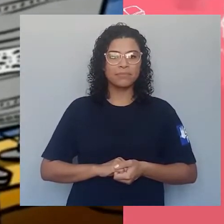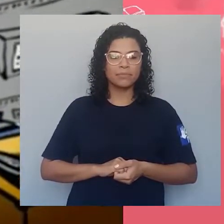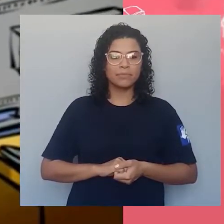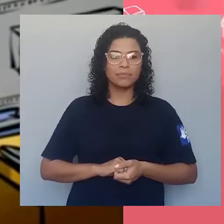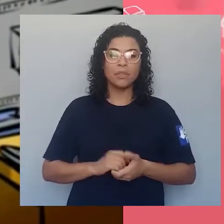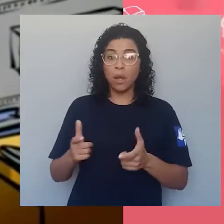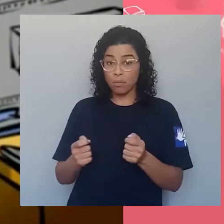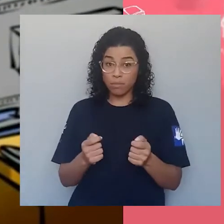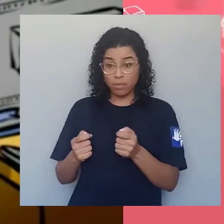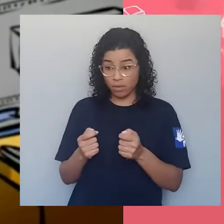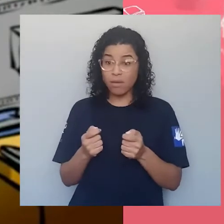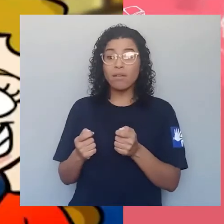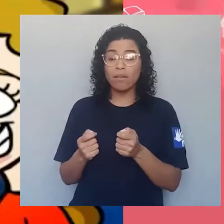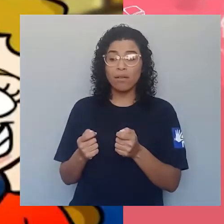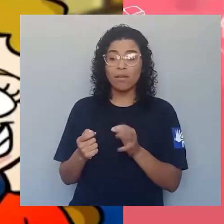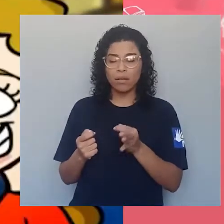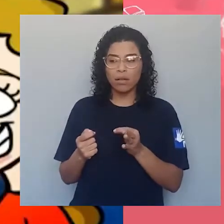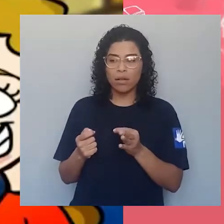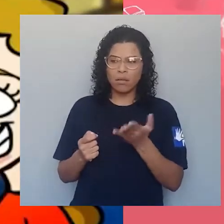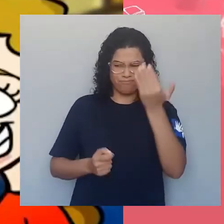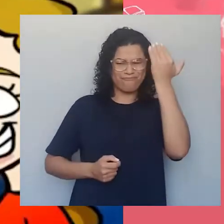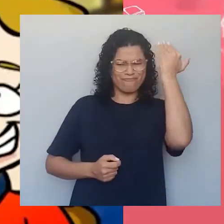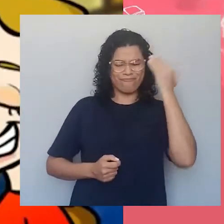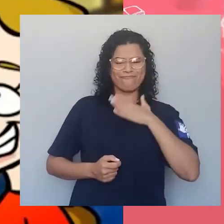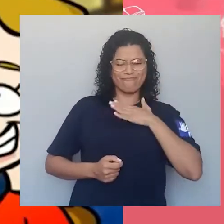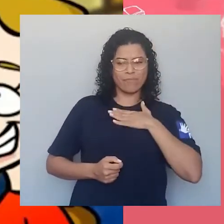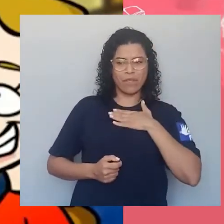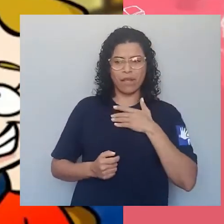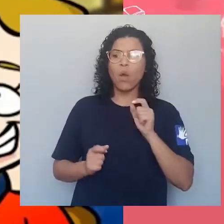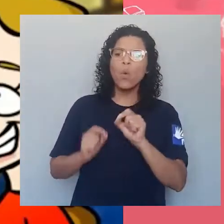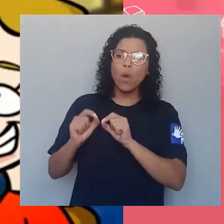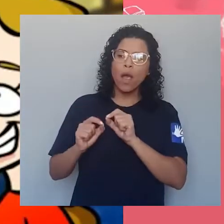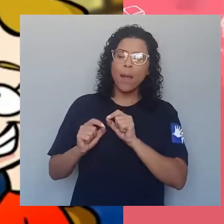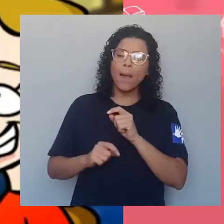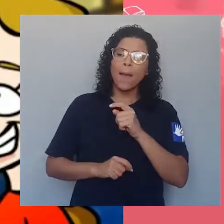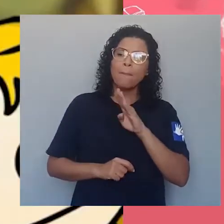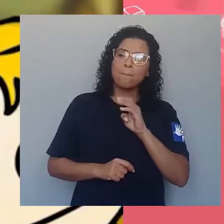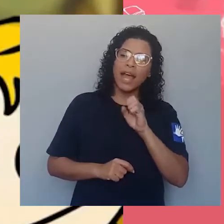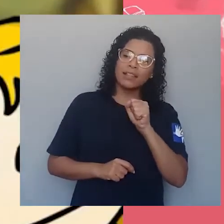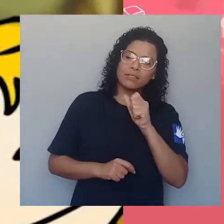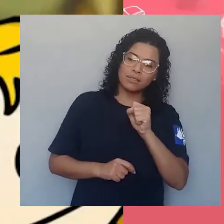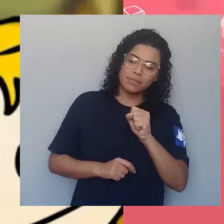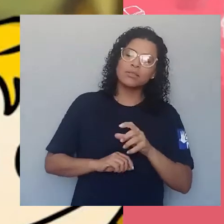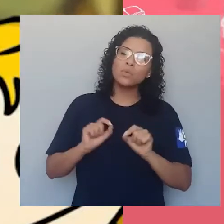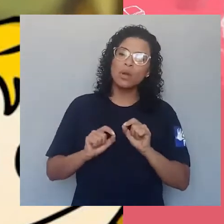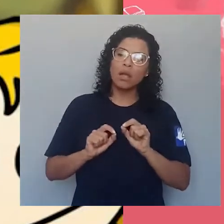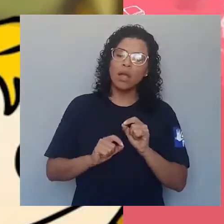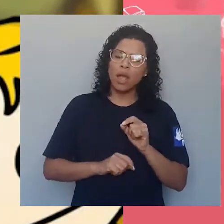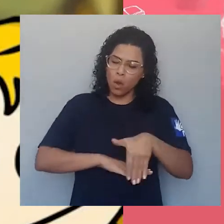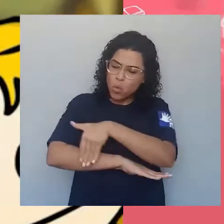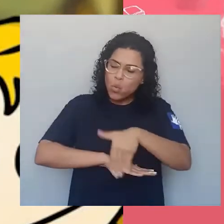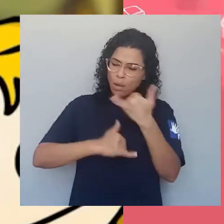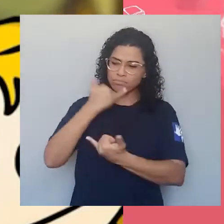Ah, jogando videogame. No meu tempo, a gente jogava bets. Mas o que é bets? É, um jogo popular de